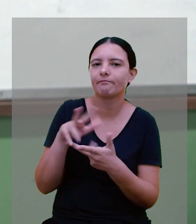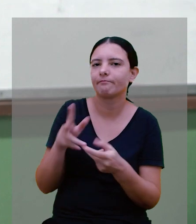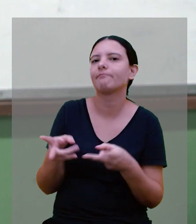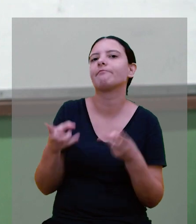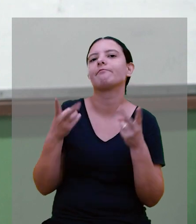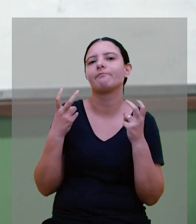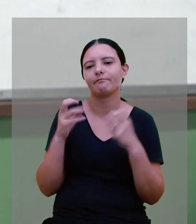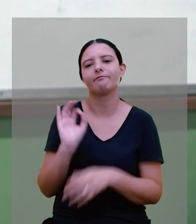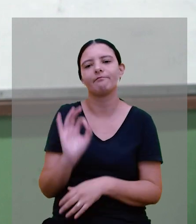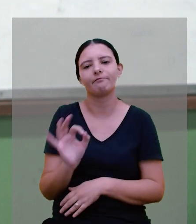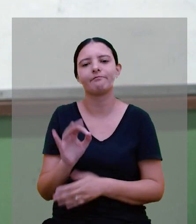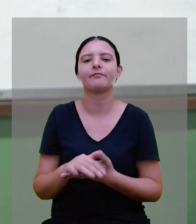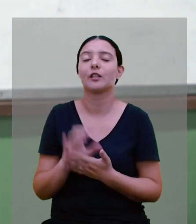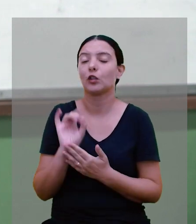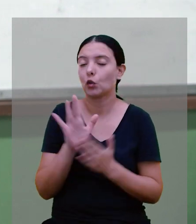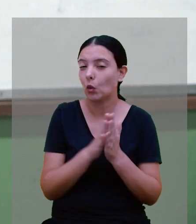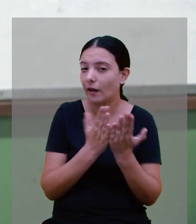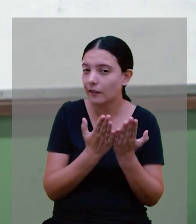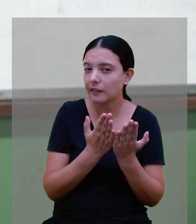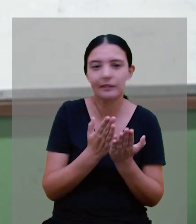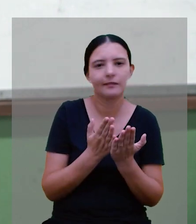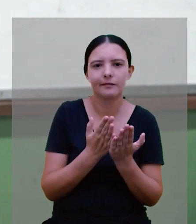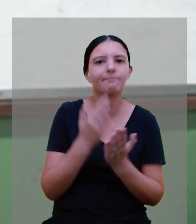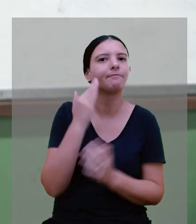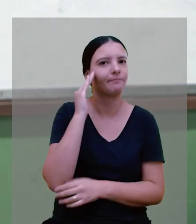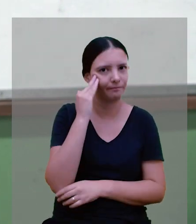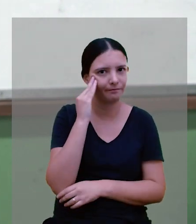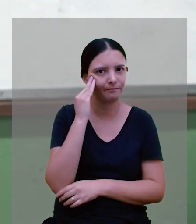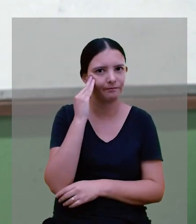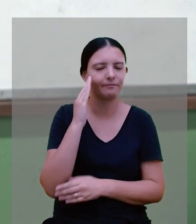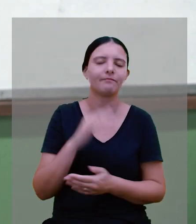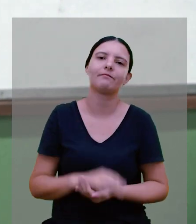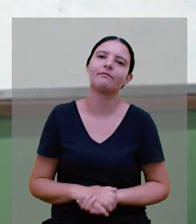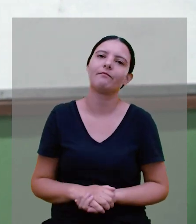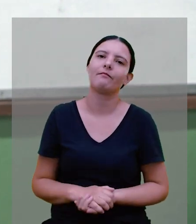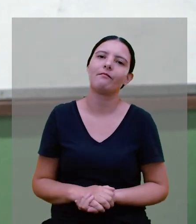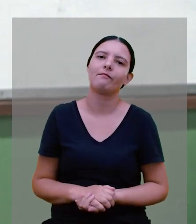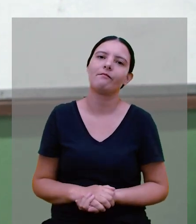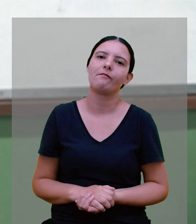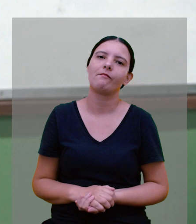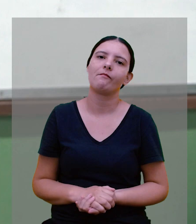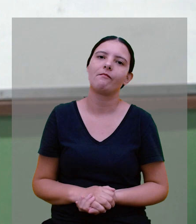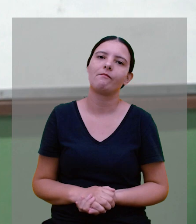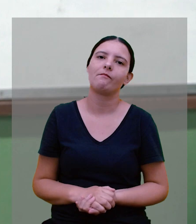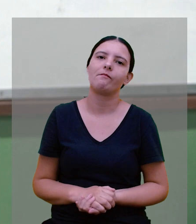Né? Não é só ler um livro. Vocês entendem isso? Né?